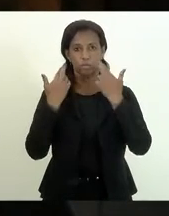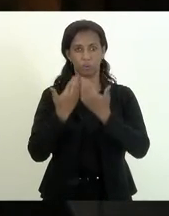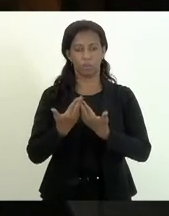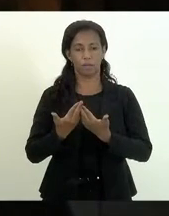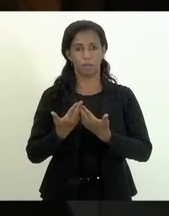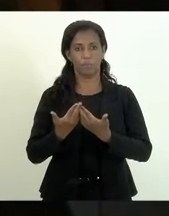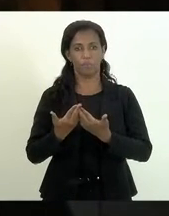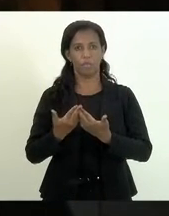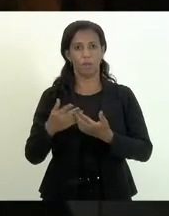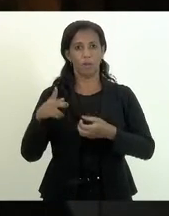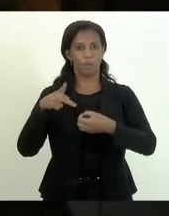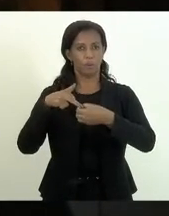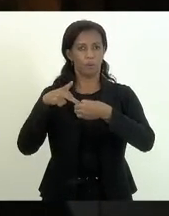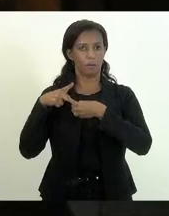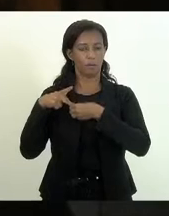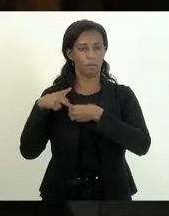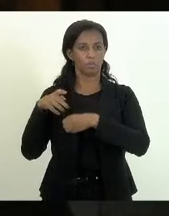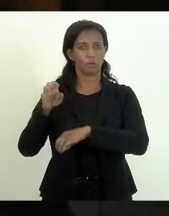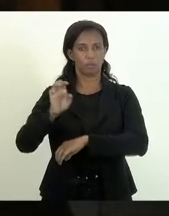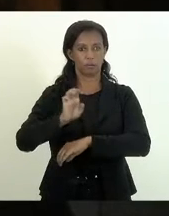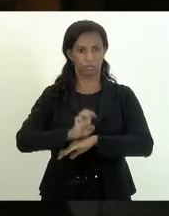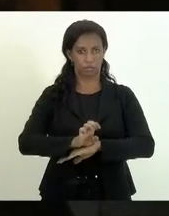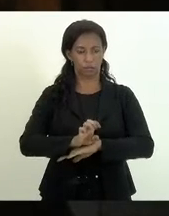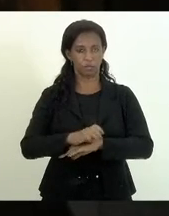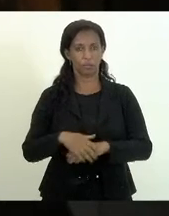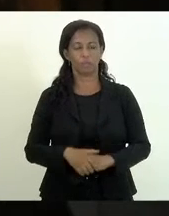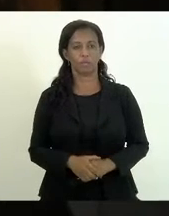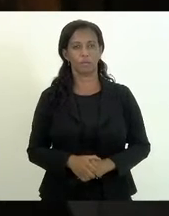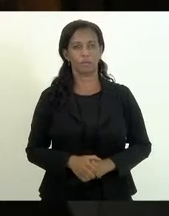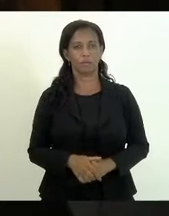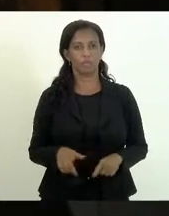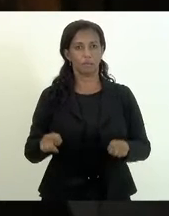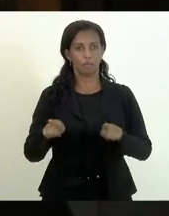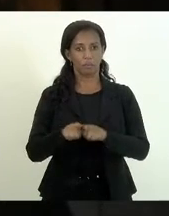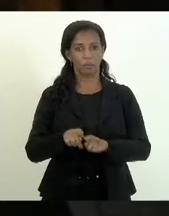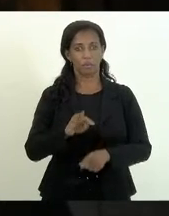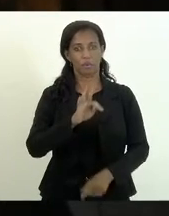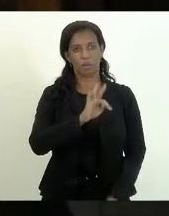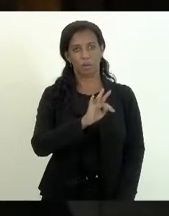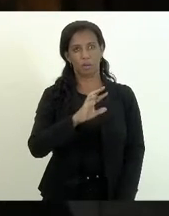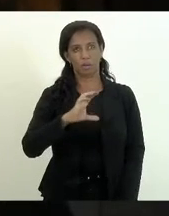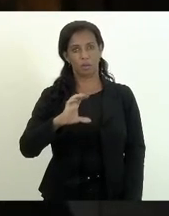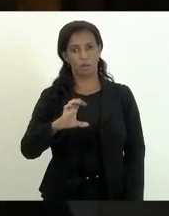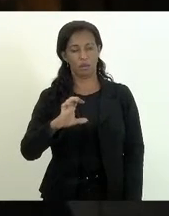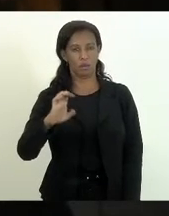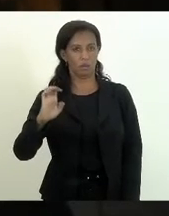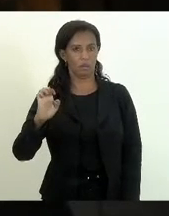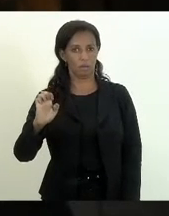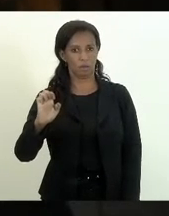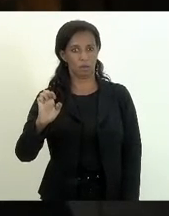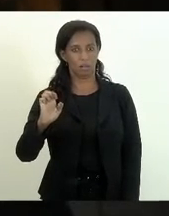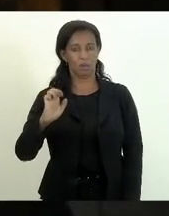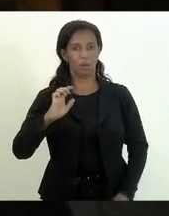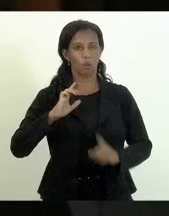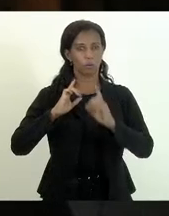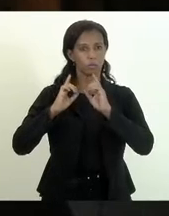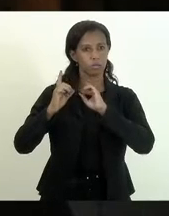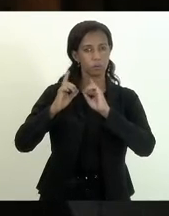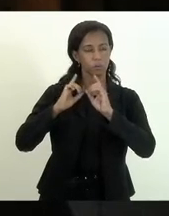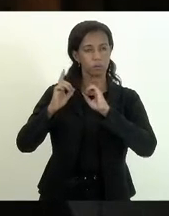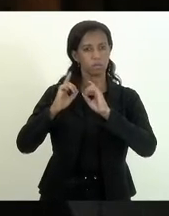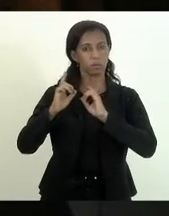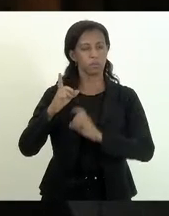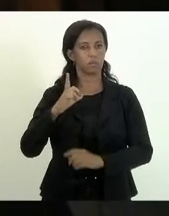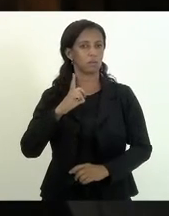da procuradoria do estado e do tribunal de contas para debatermos